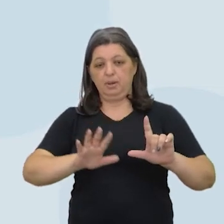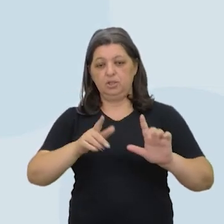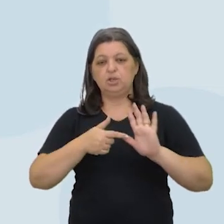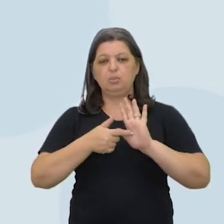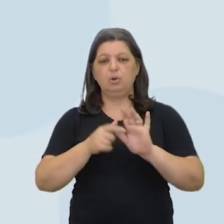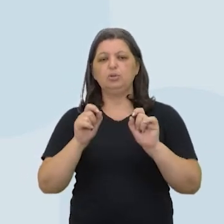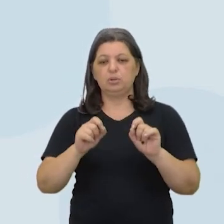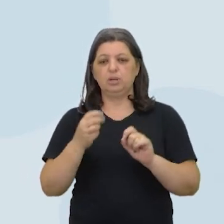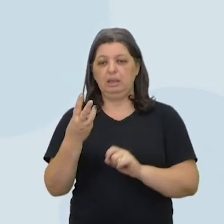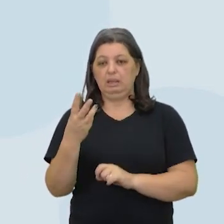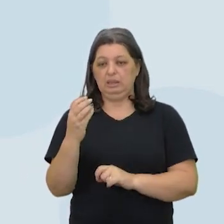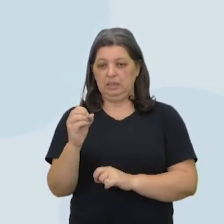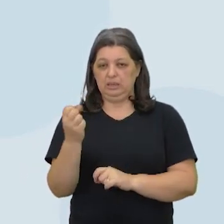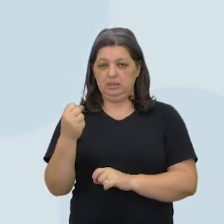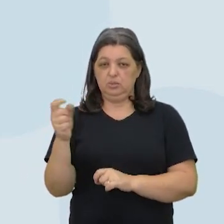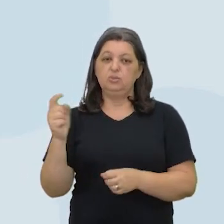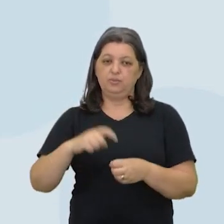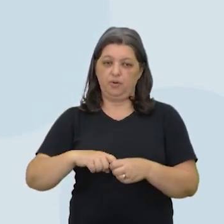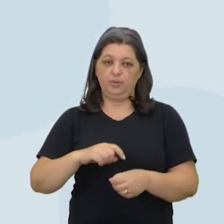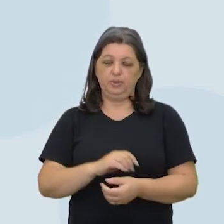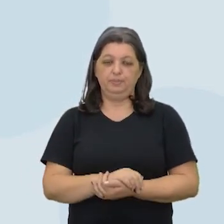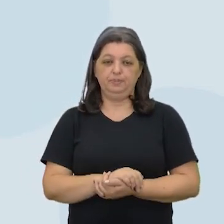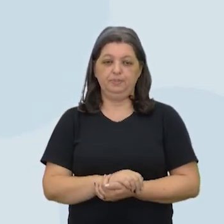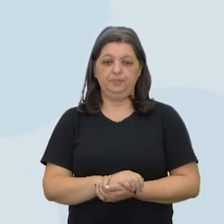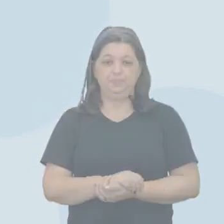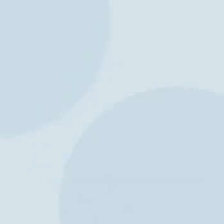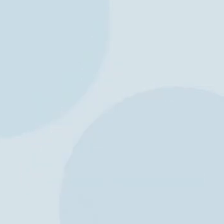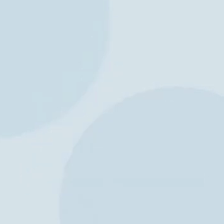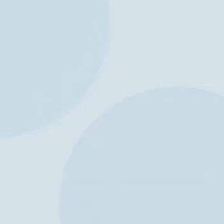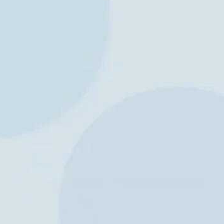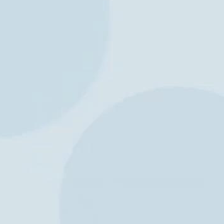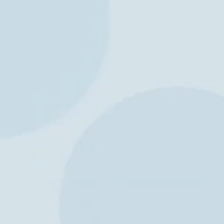30 segundos, já voltamos.